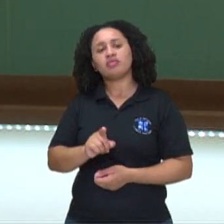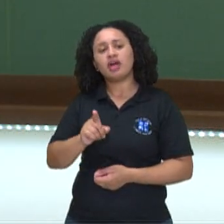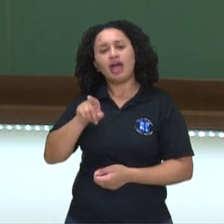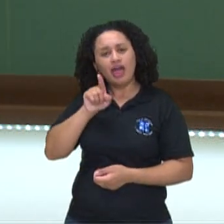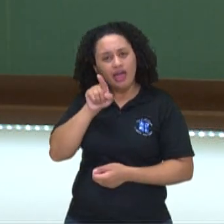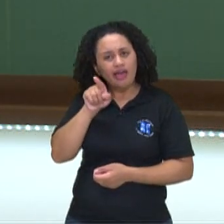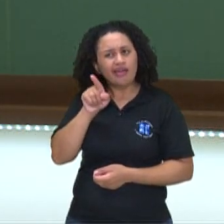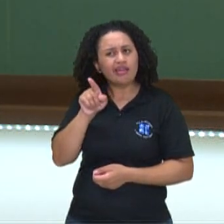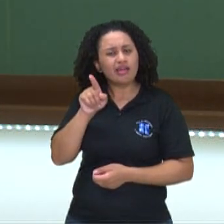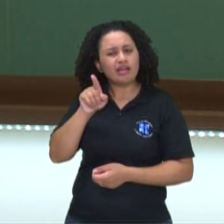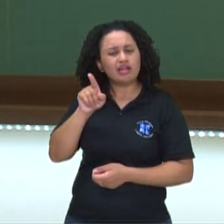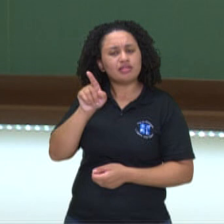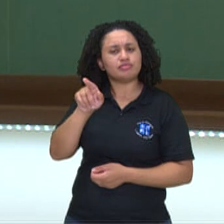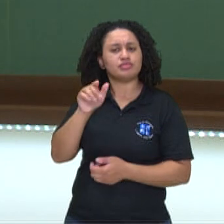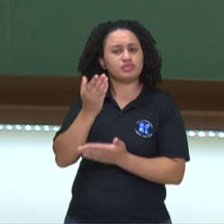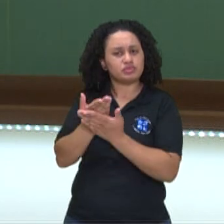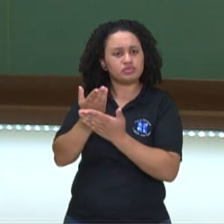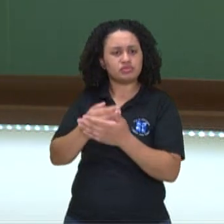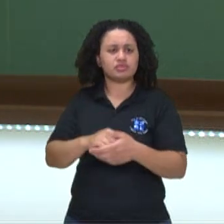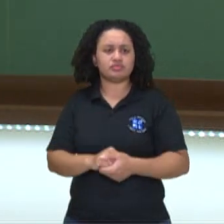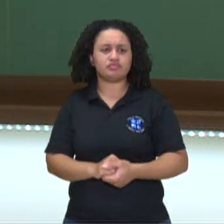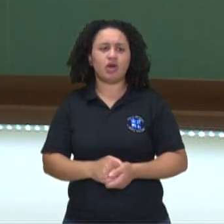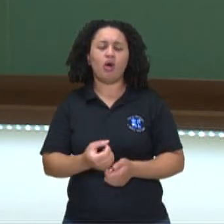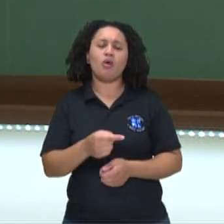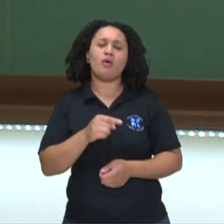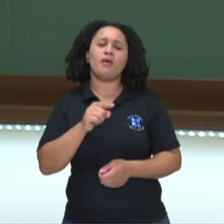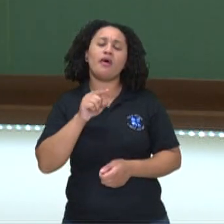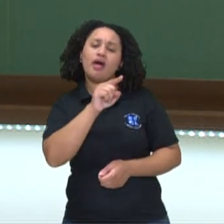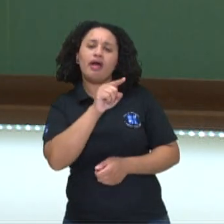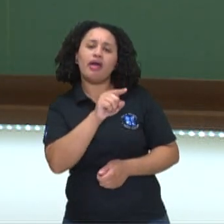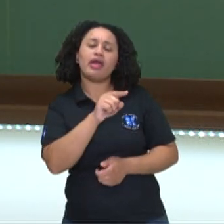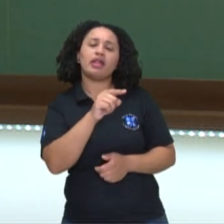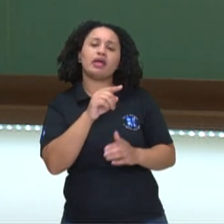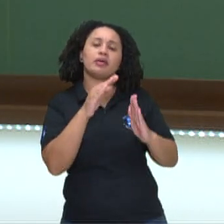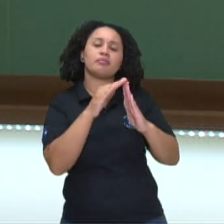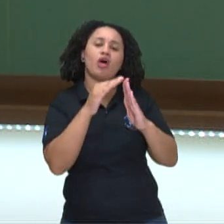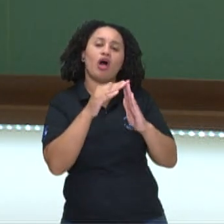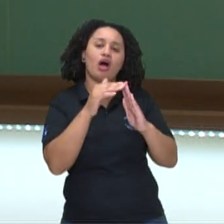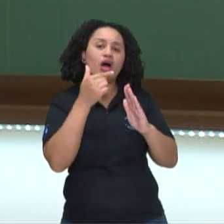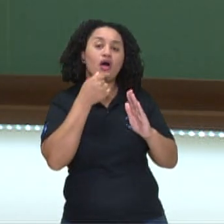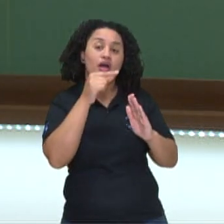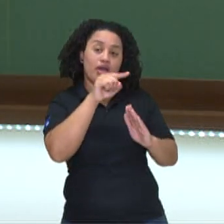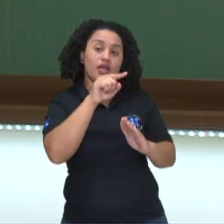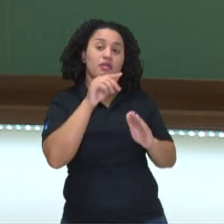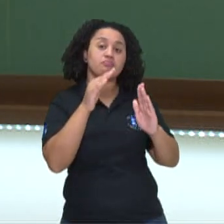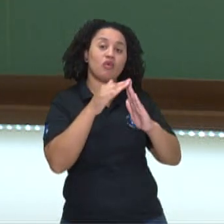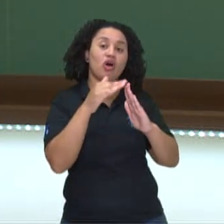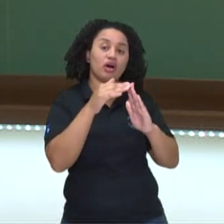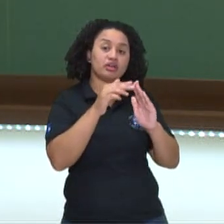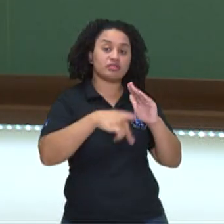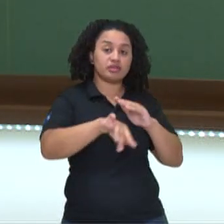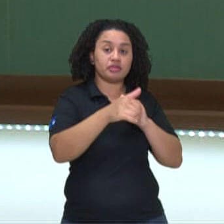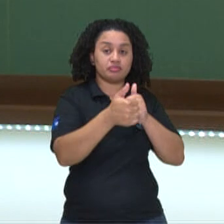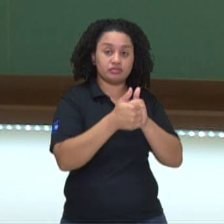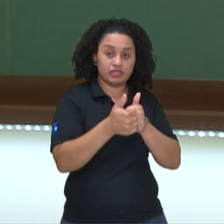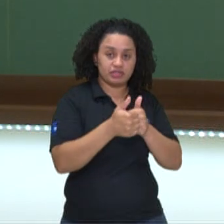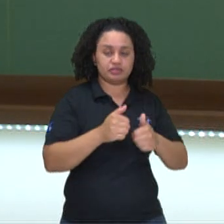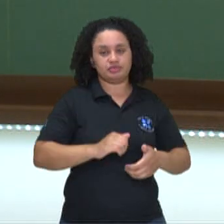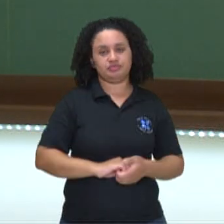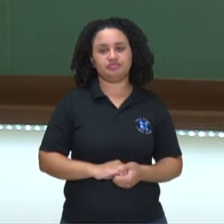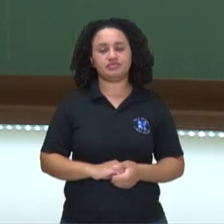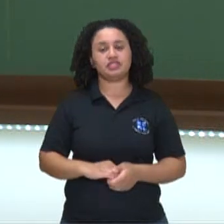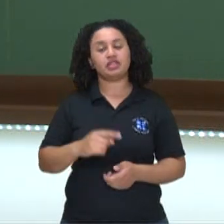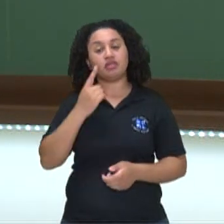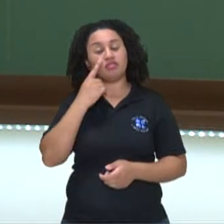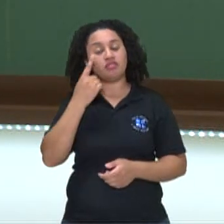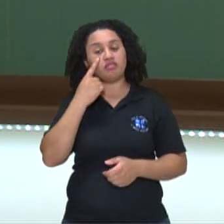Ele mora por aqui? O que difere é a auxiliar e prestar atenção se é a terceira pessoa para o verbo sempre estar na